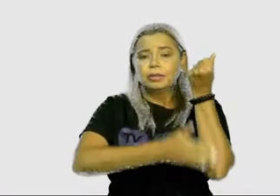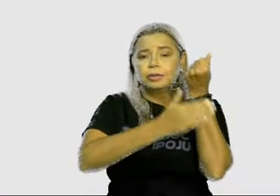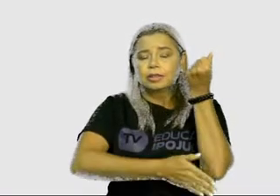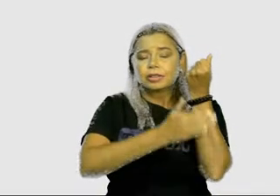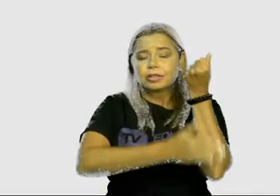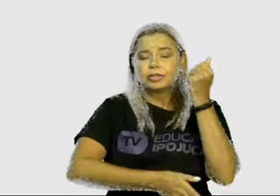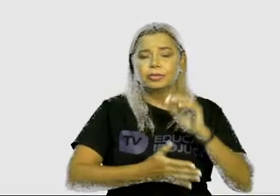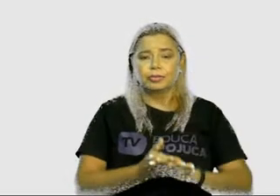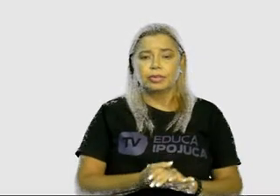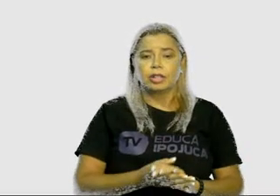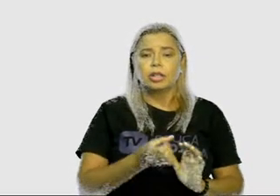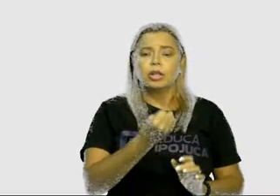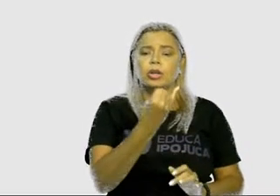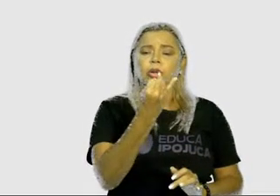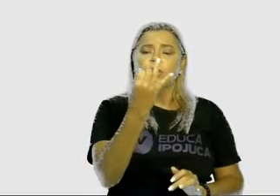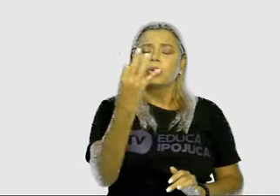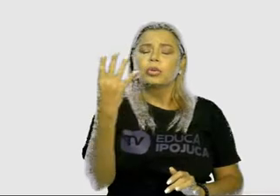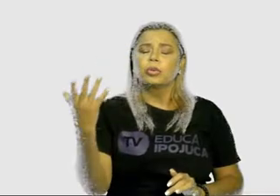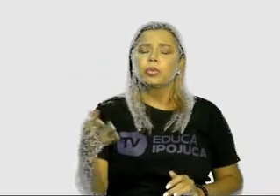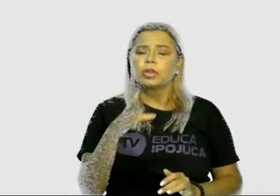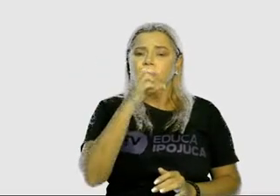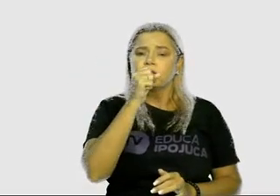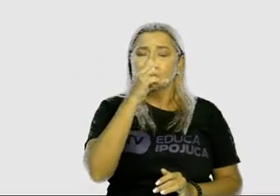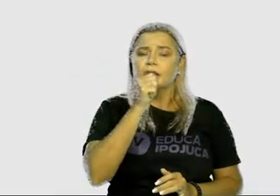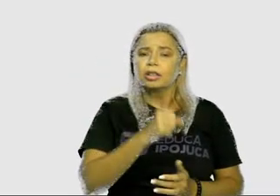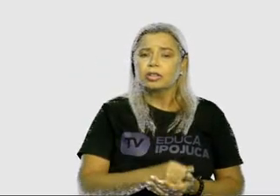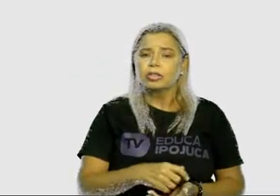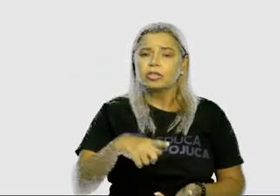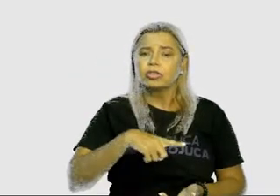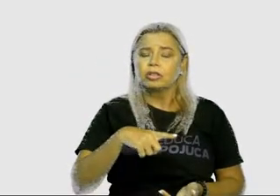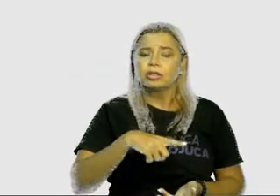laranjas? Quantas laranjas a gente tem aqui?